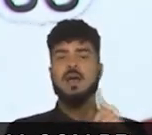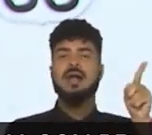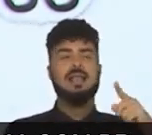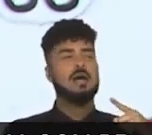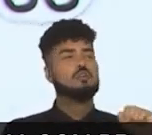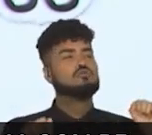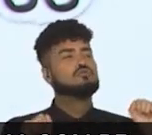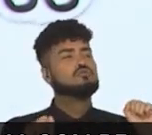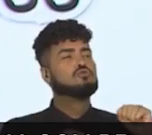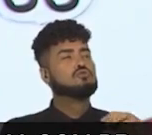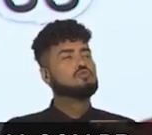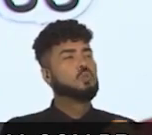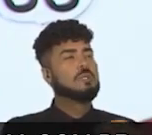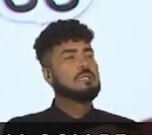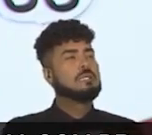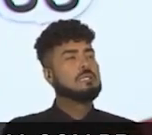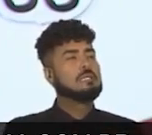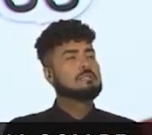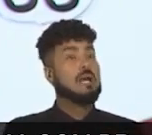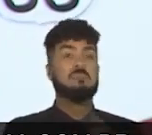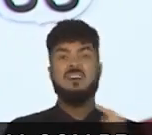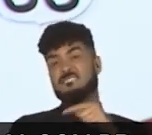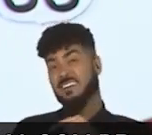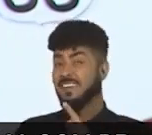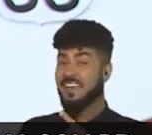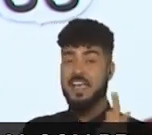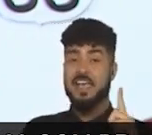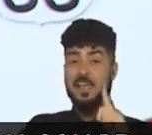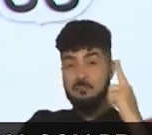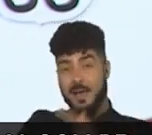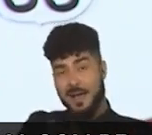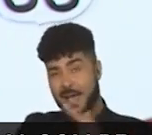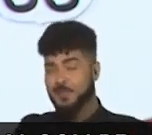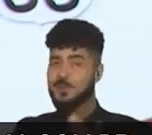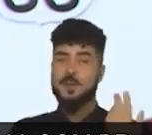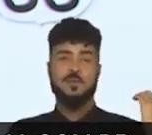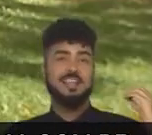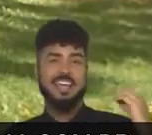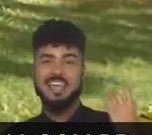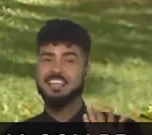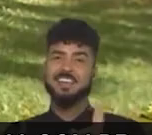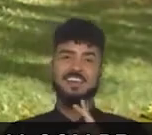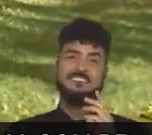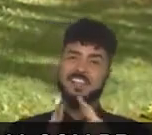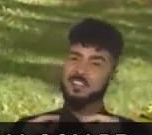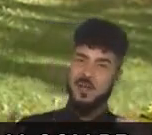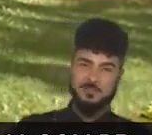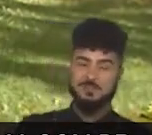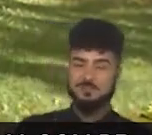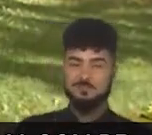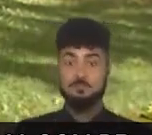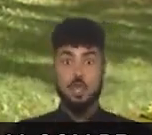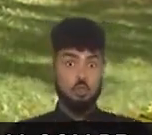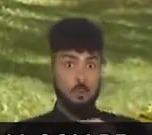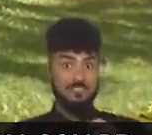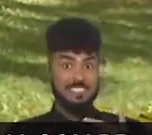Alpes suíços, ele consegue ir para Gramado, para Porto Alegre, para a região de Florianópolis. Em 2023, eles